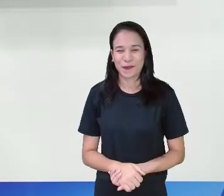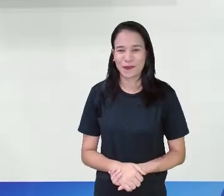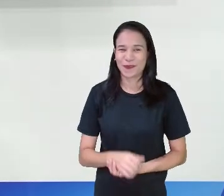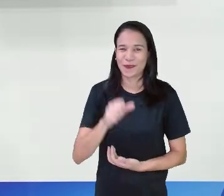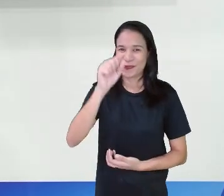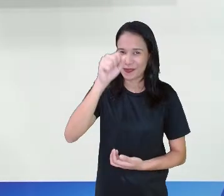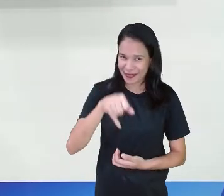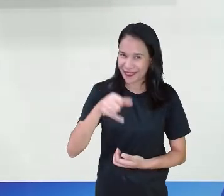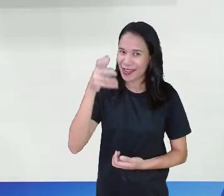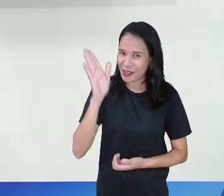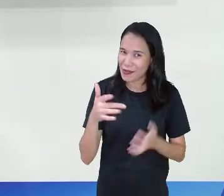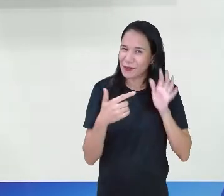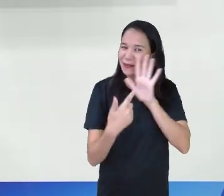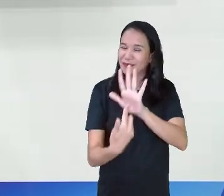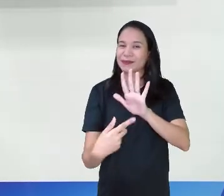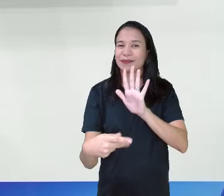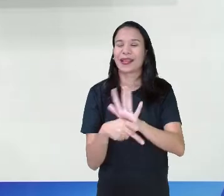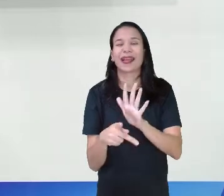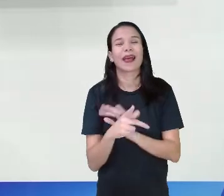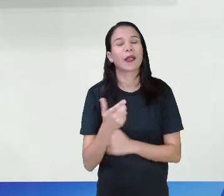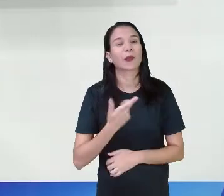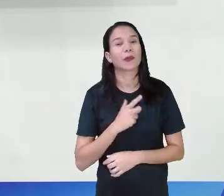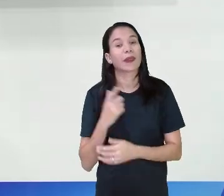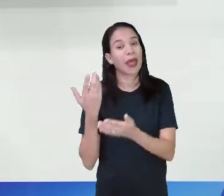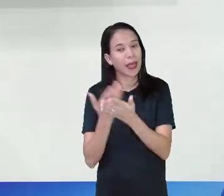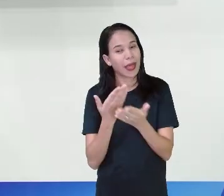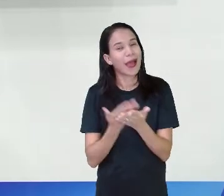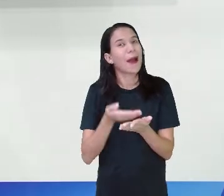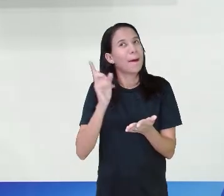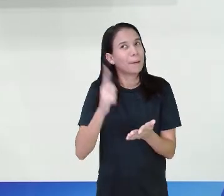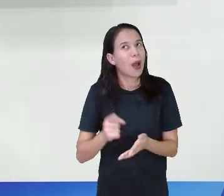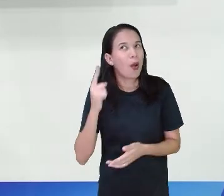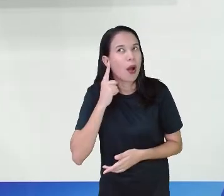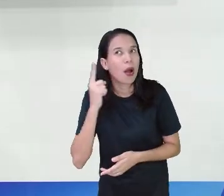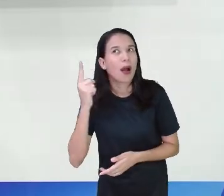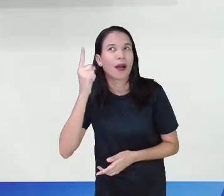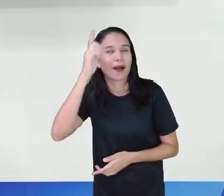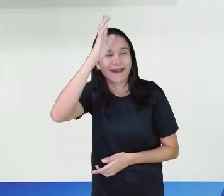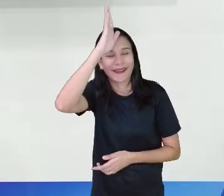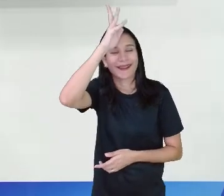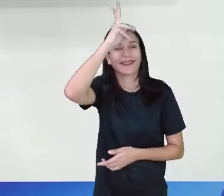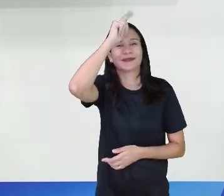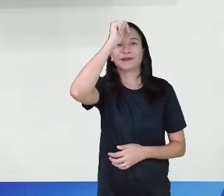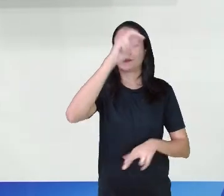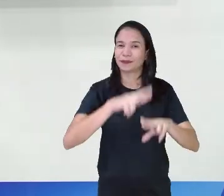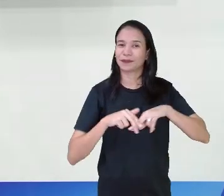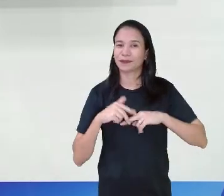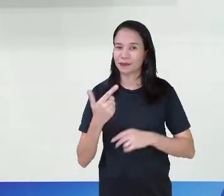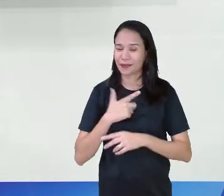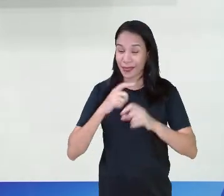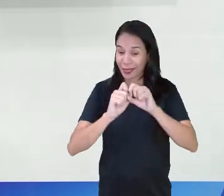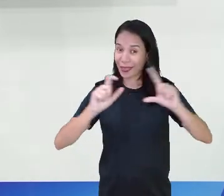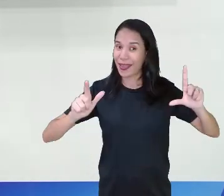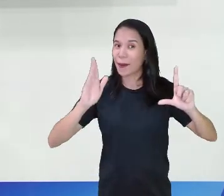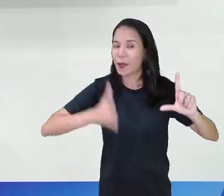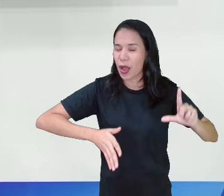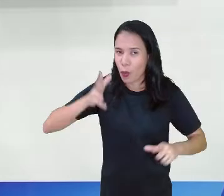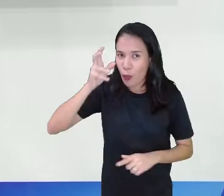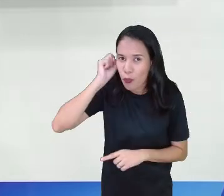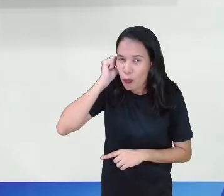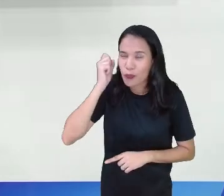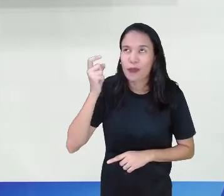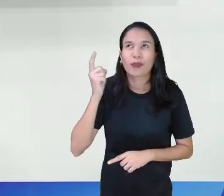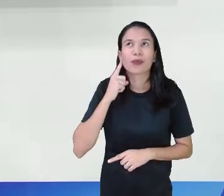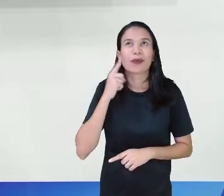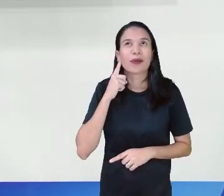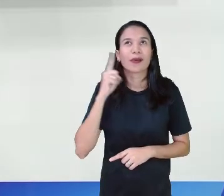Pronto, Jaziel. Ele não apareceu, mas ele cantou. Então, não está na tela, mas tu está escutando. Olha lá o